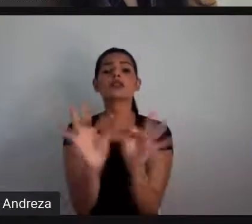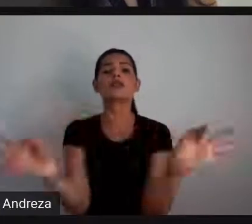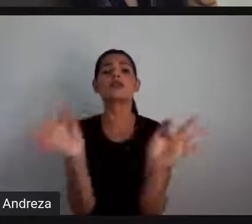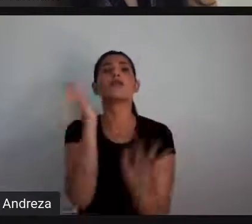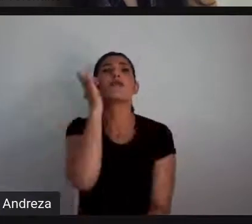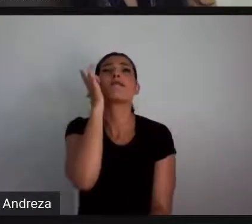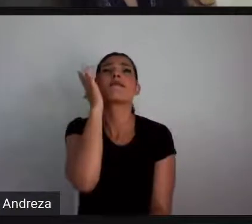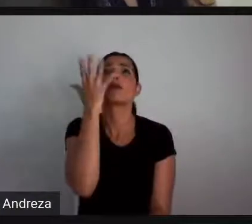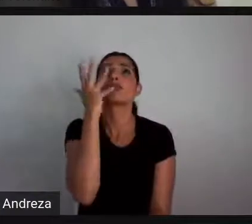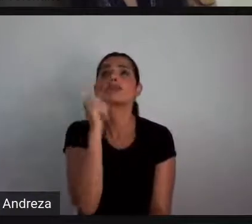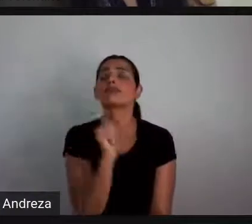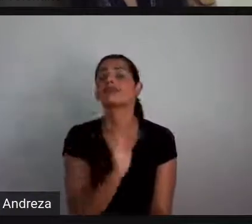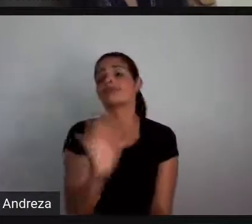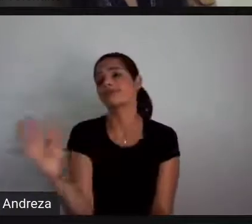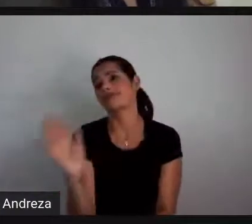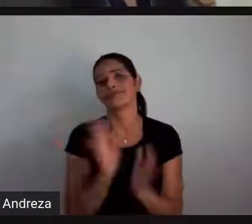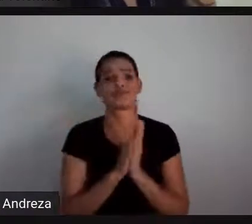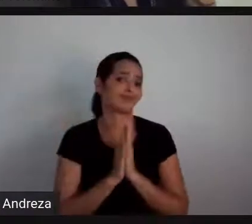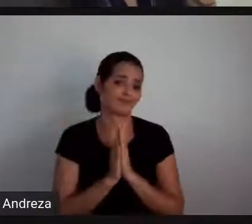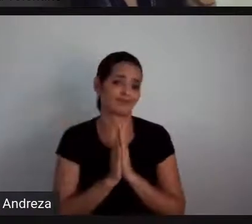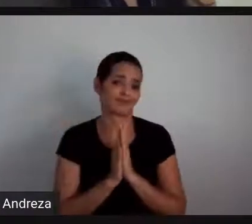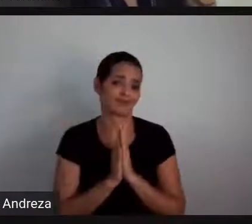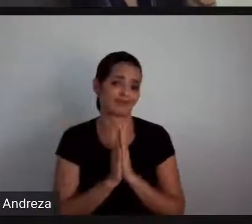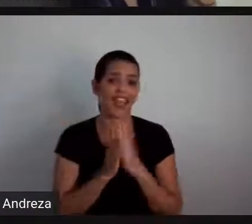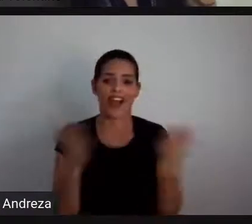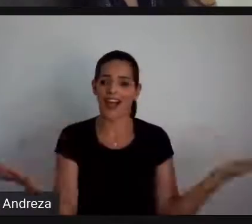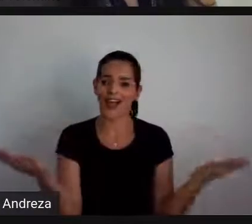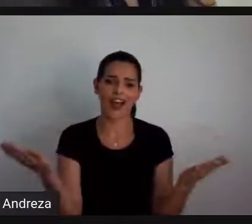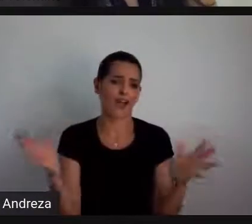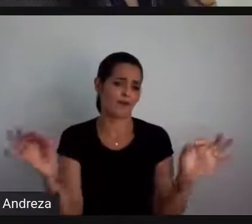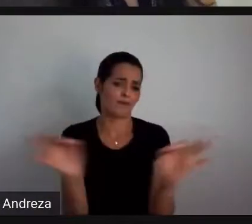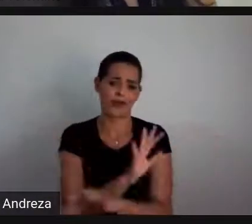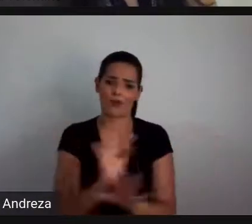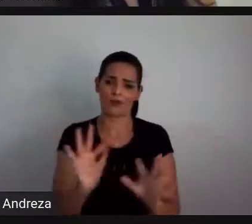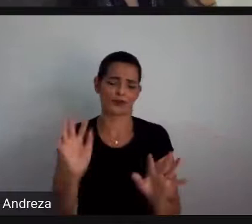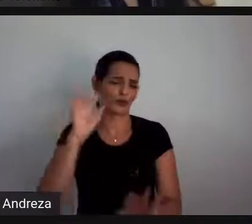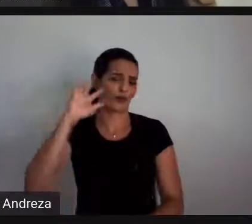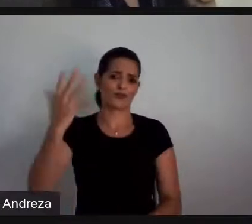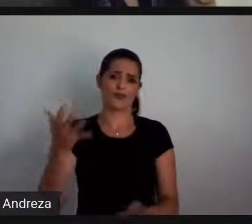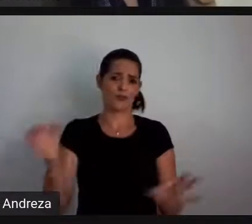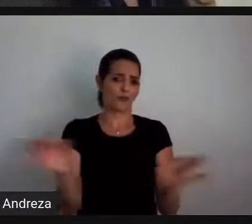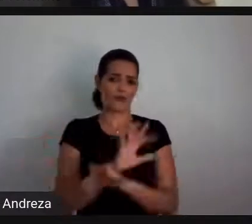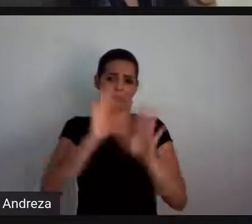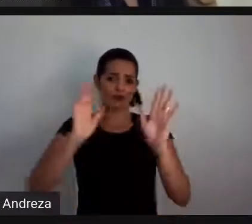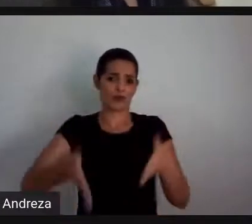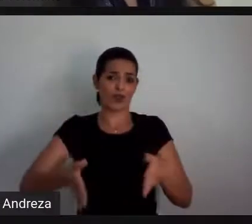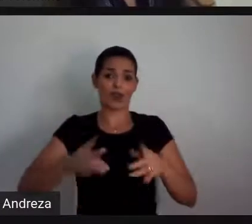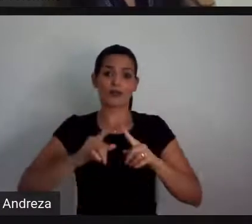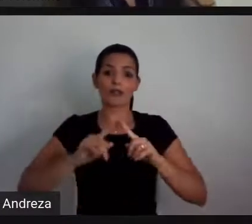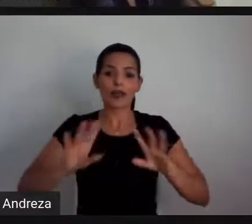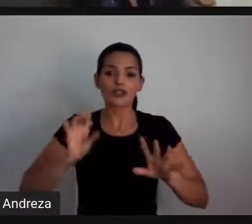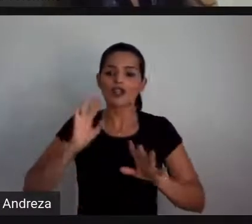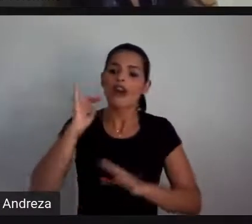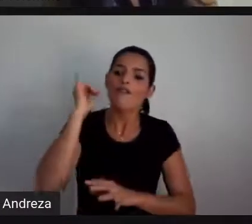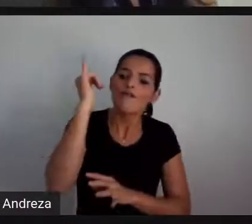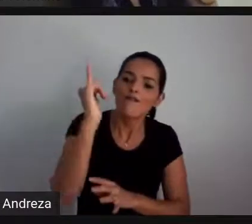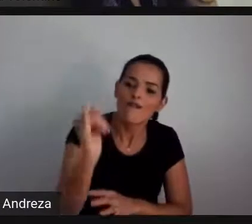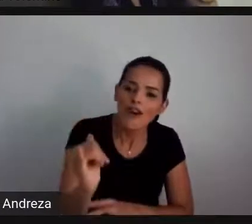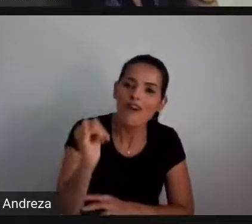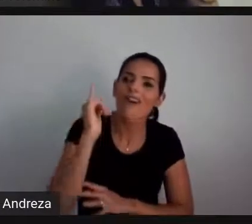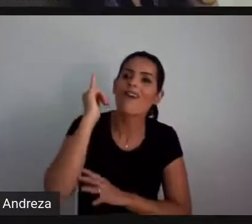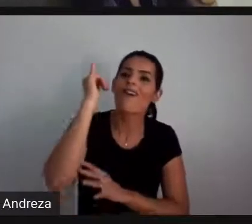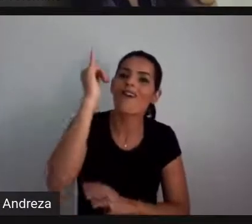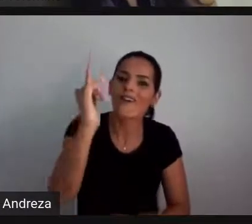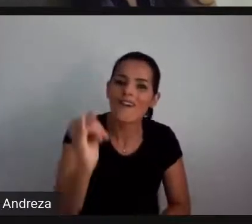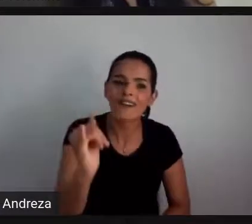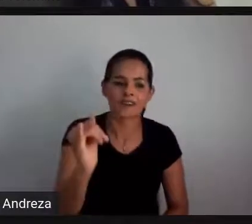fácil, mamãozinho com açúcar, já estava tudo resolvido, gente. Porque se bastasse informação, né, Paulo? Basta entrar ali